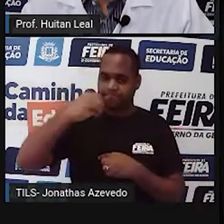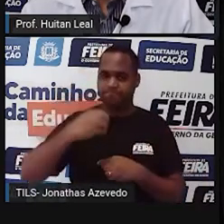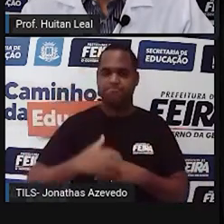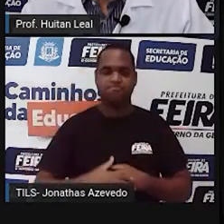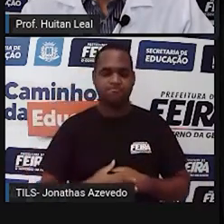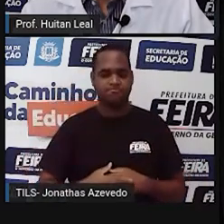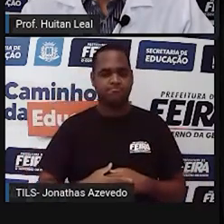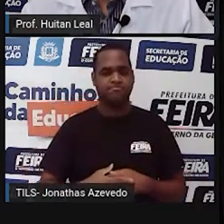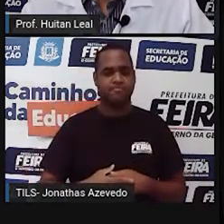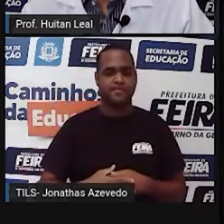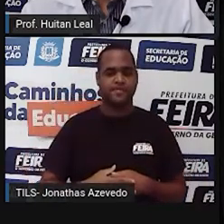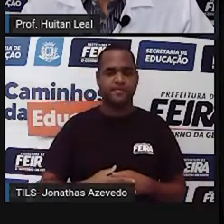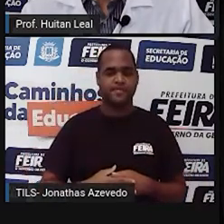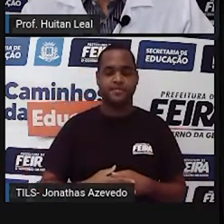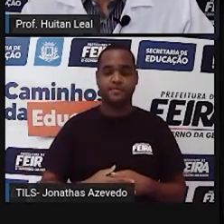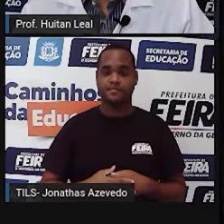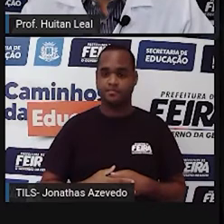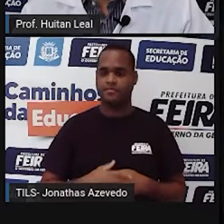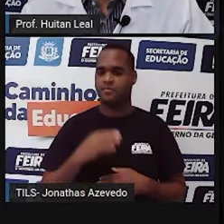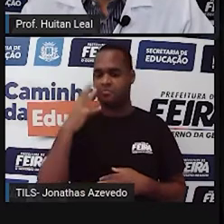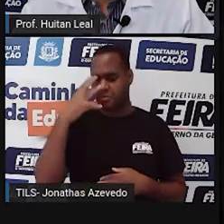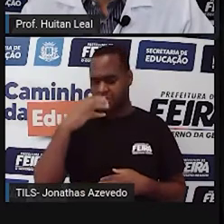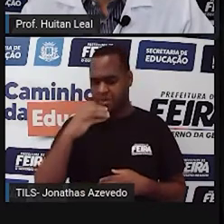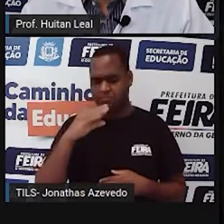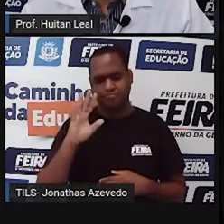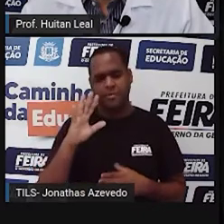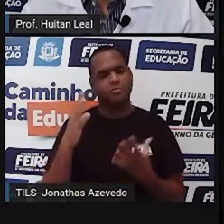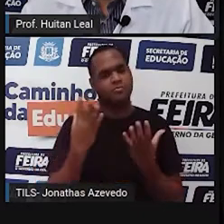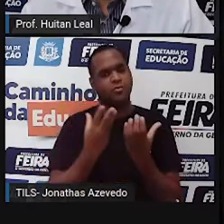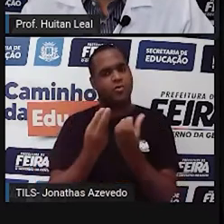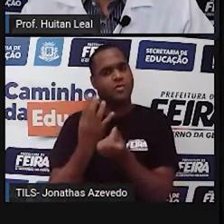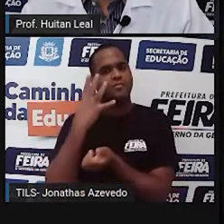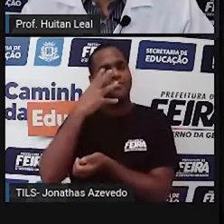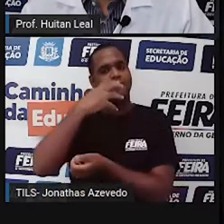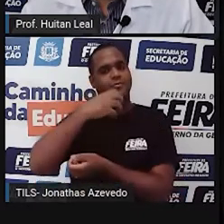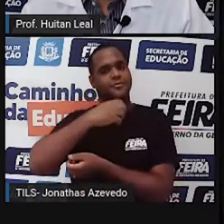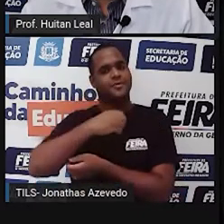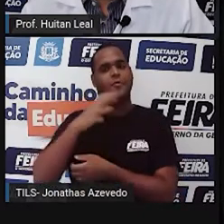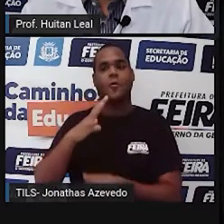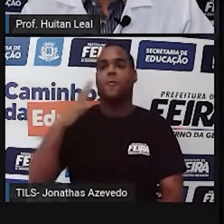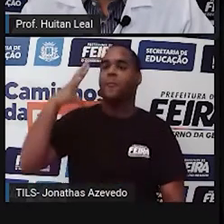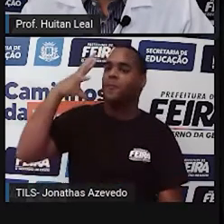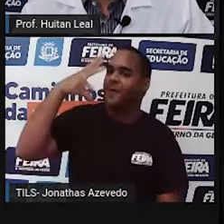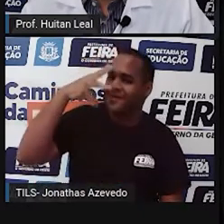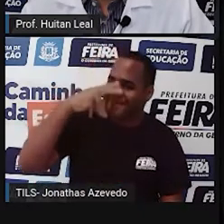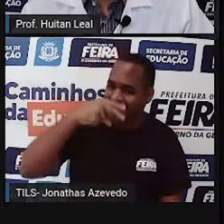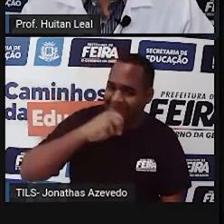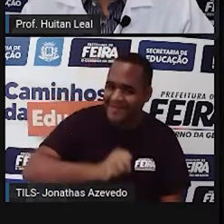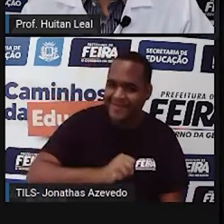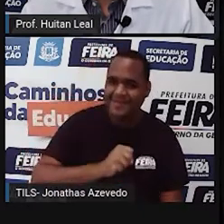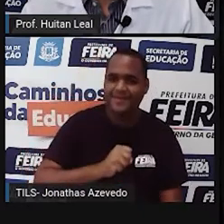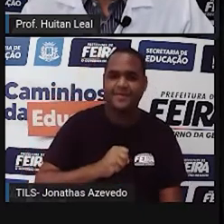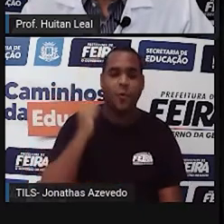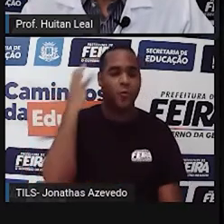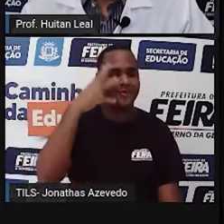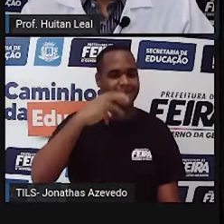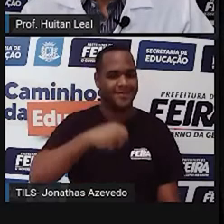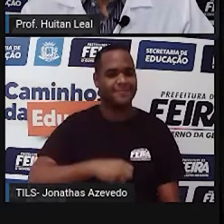bonita. Não é, não é simplesmente bonita, ela é muito. Intensificou, não é, a beleza, muito